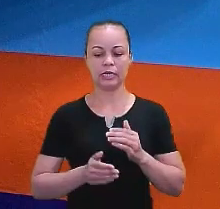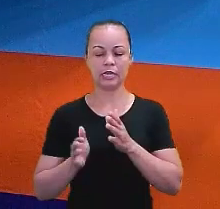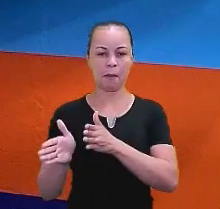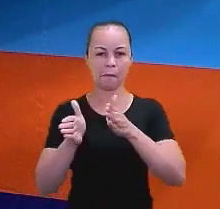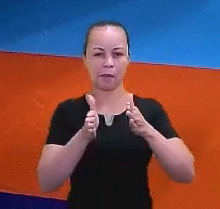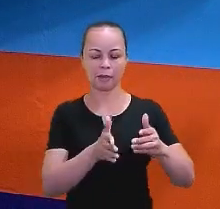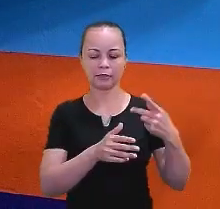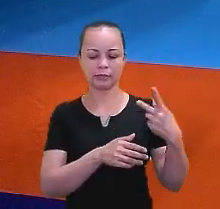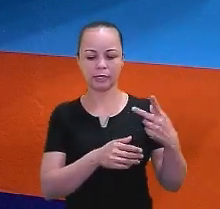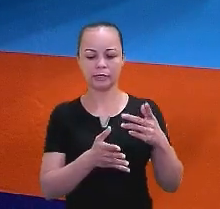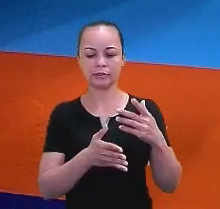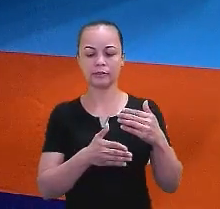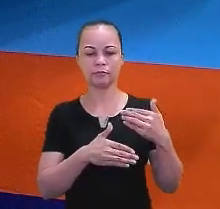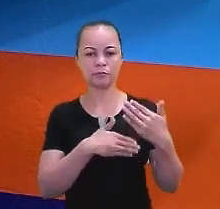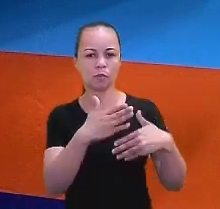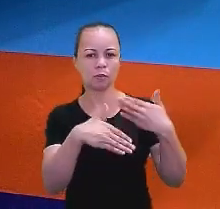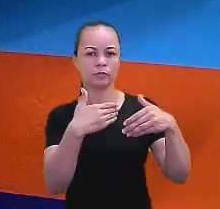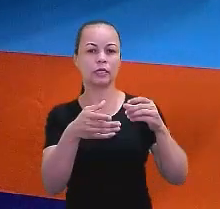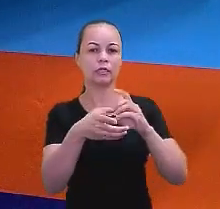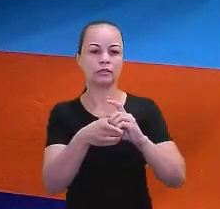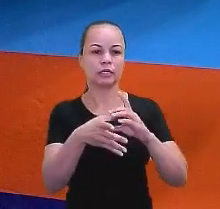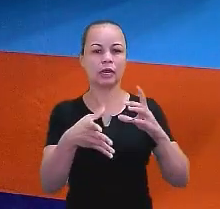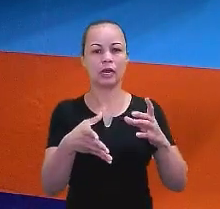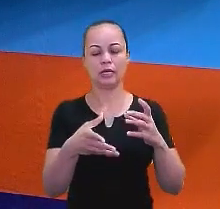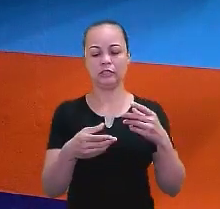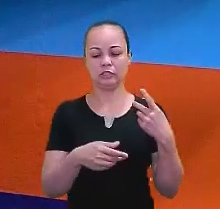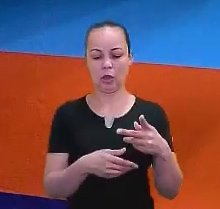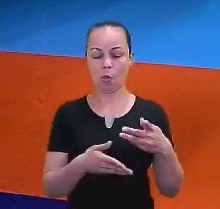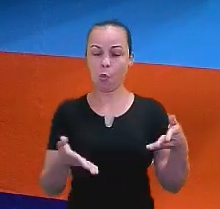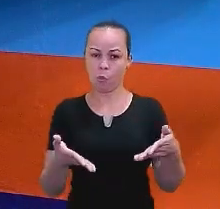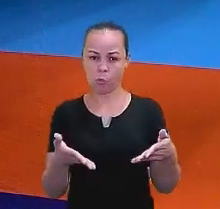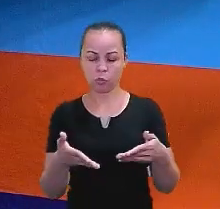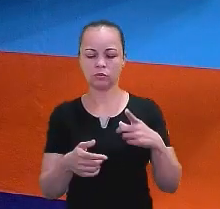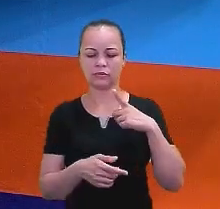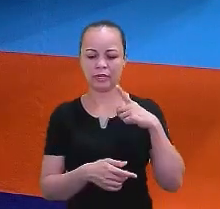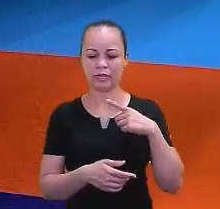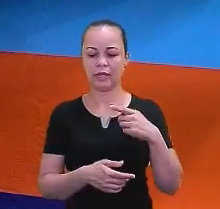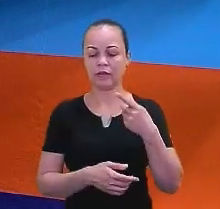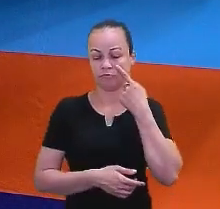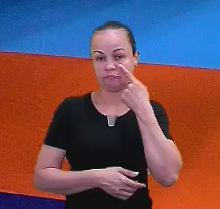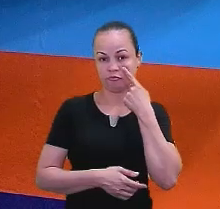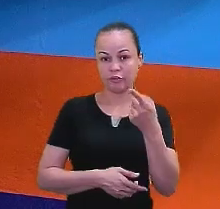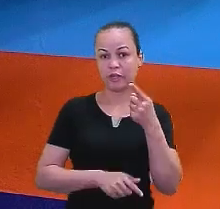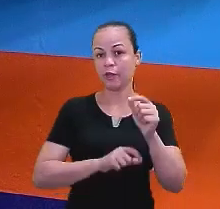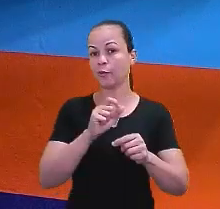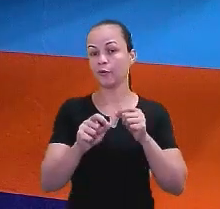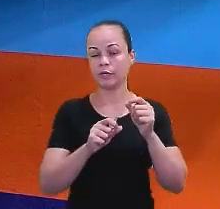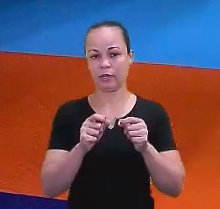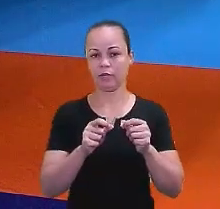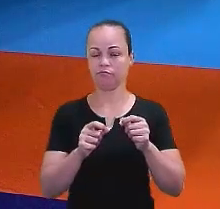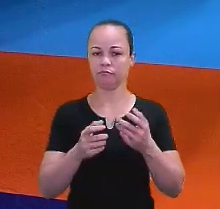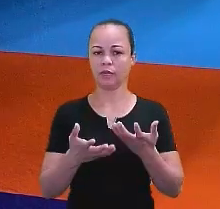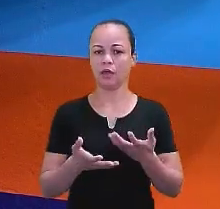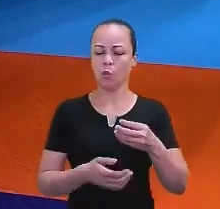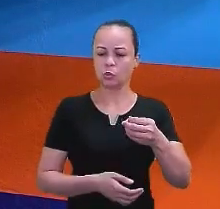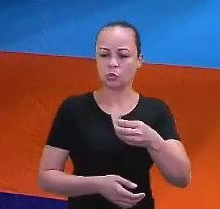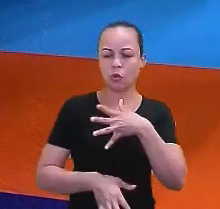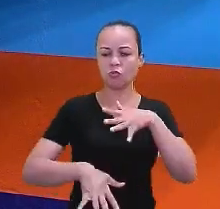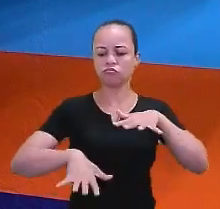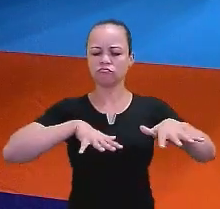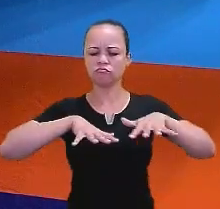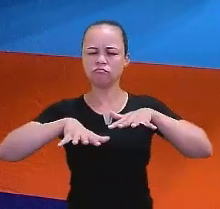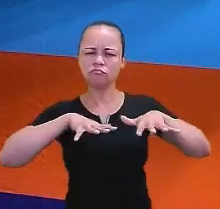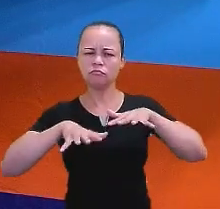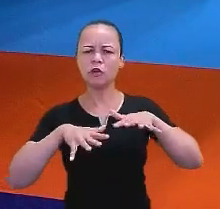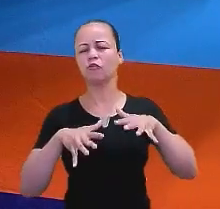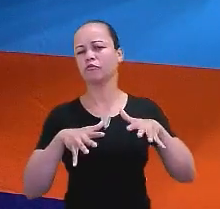de redemocratização, que está ainda hoje em vigor, a gente vê um novo movimento